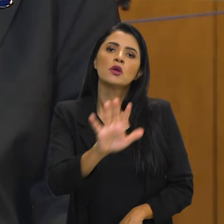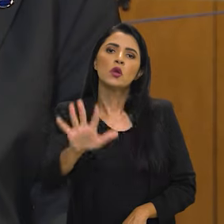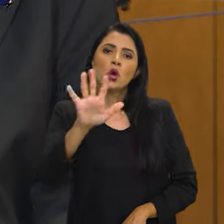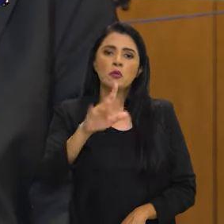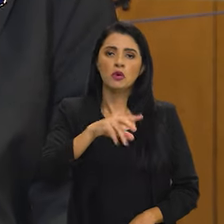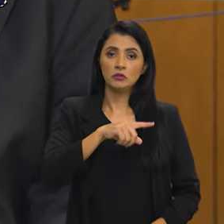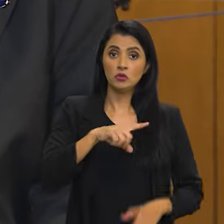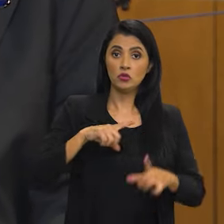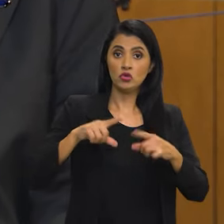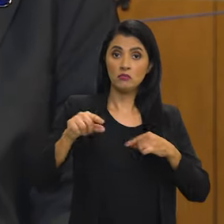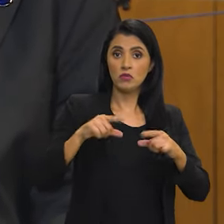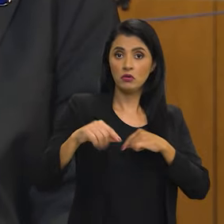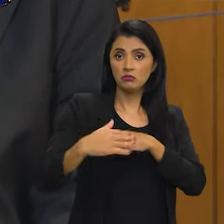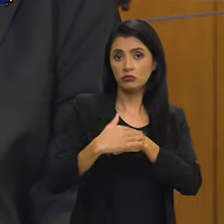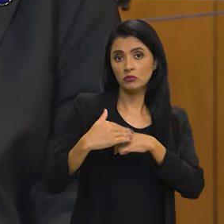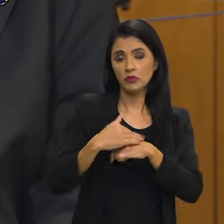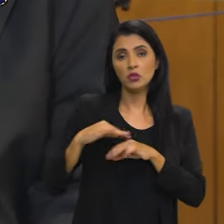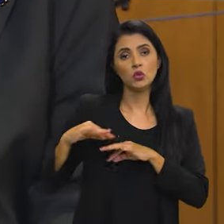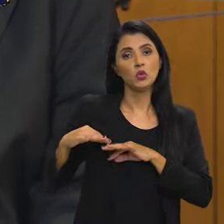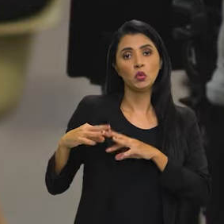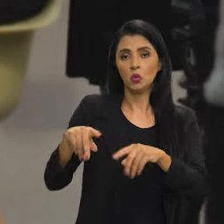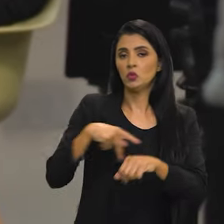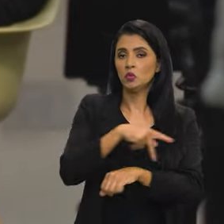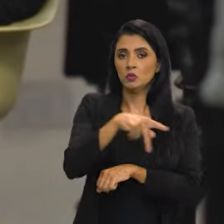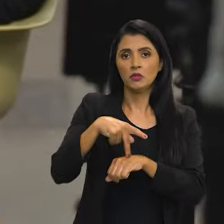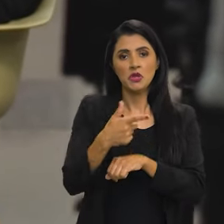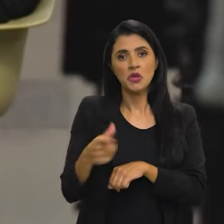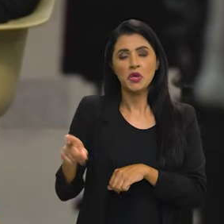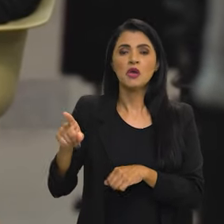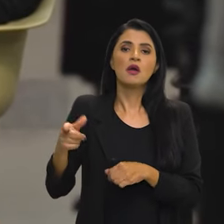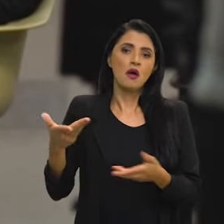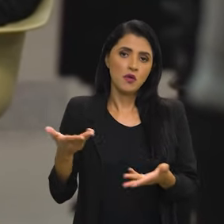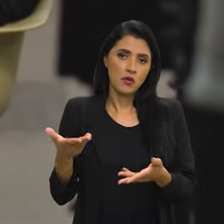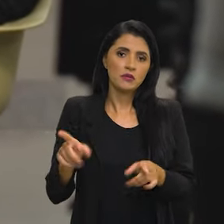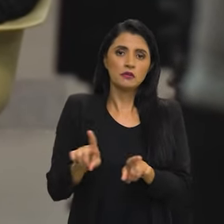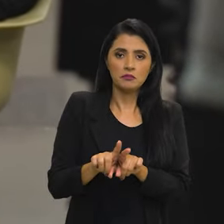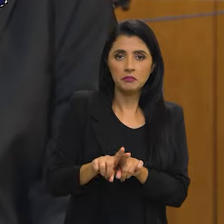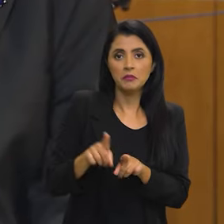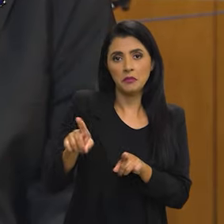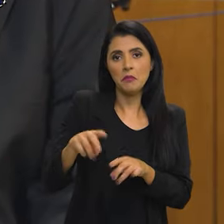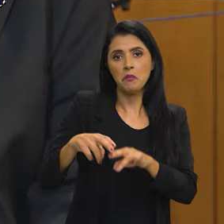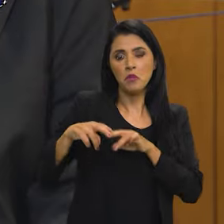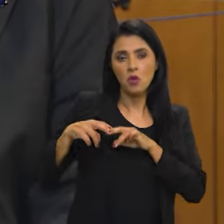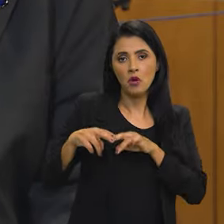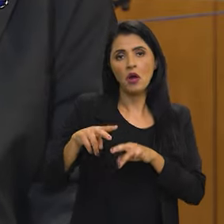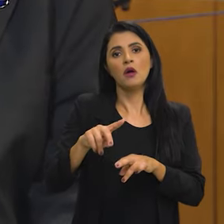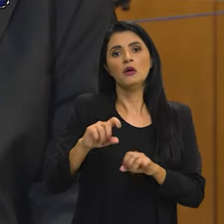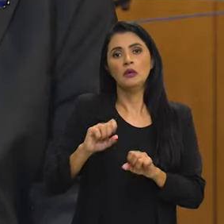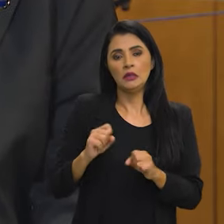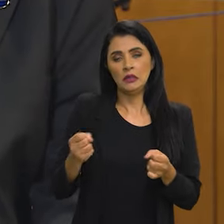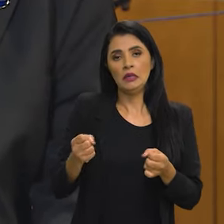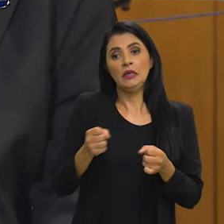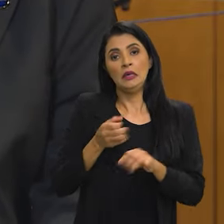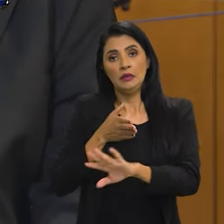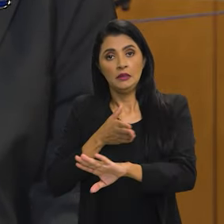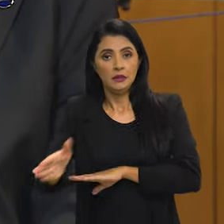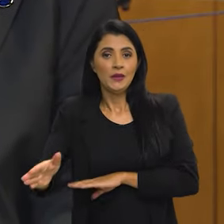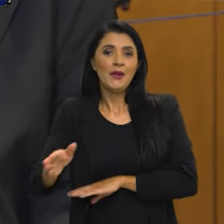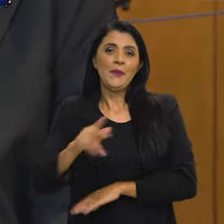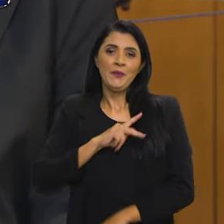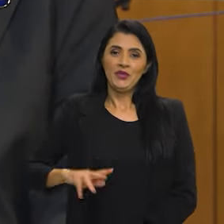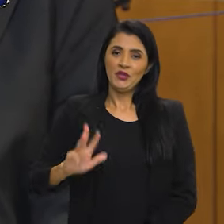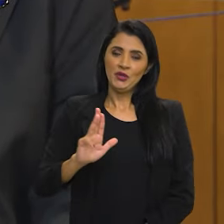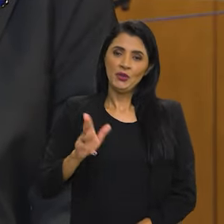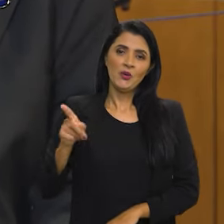com a Europa, para conversar com o Japão, todos esses países. E mais recentemente, por causa da ida do presidente Lula à China,